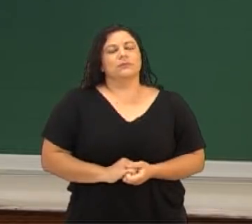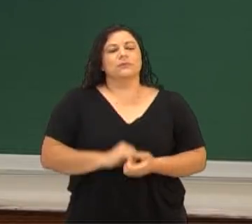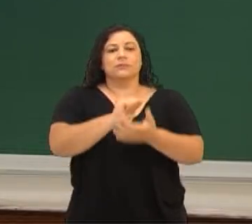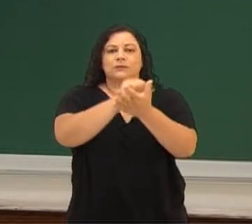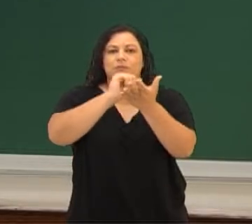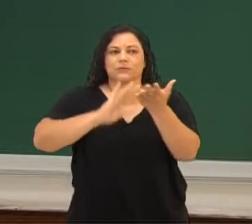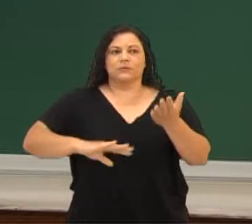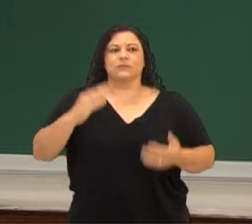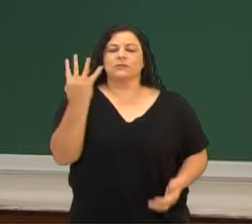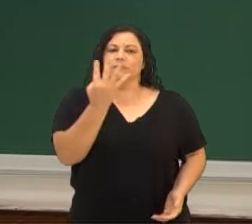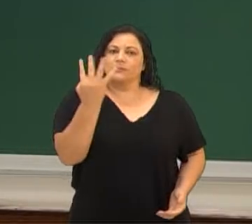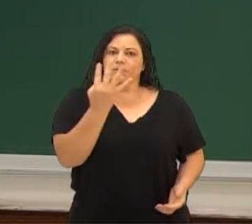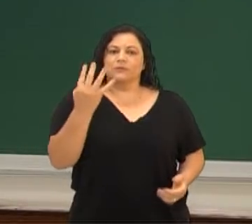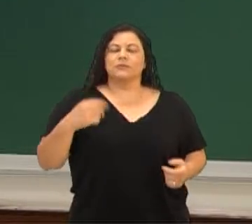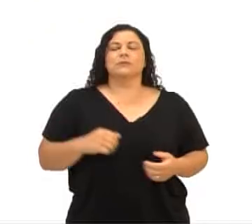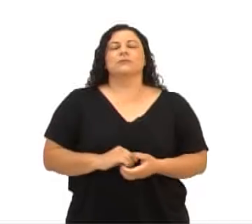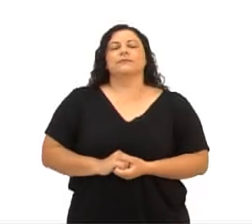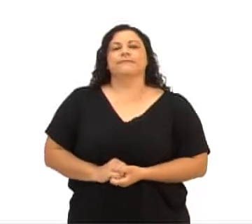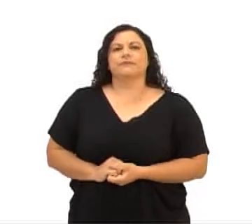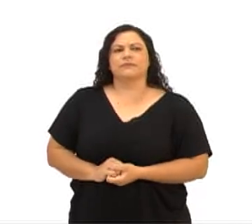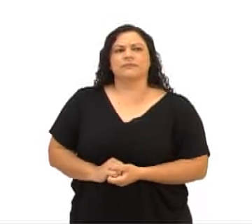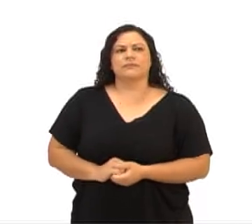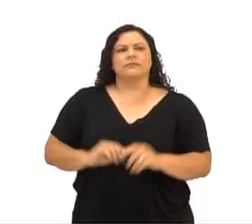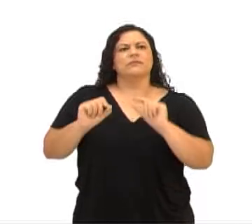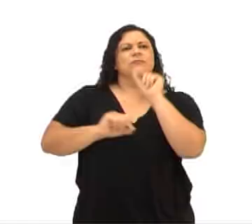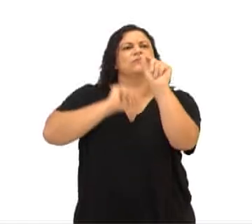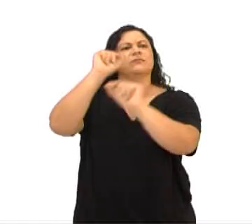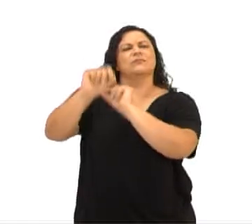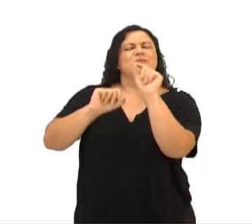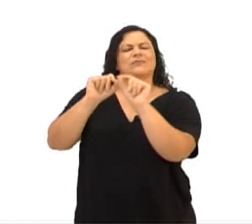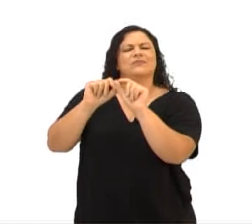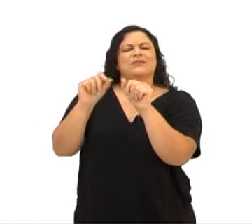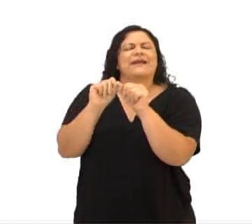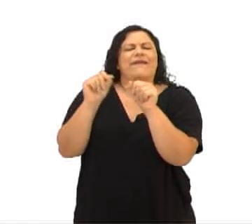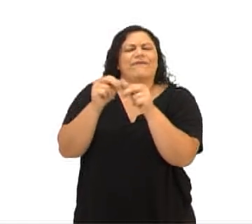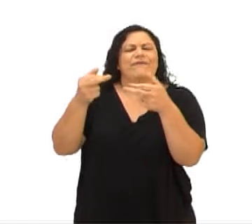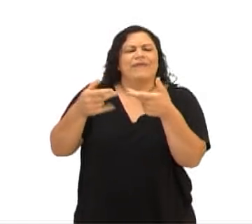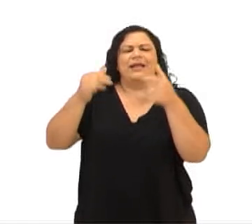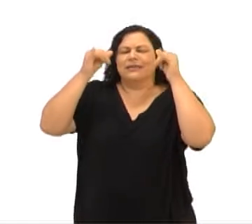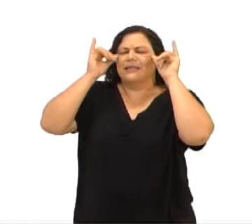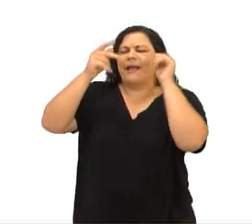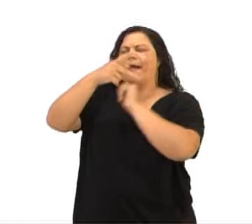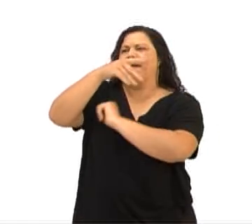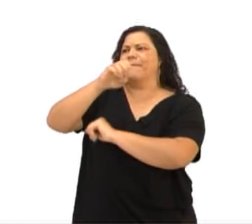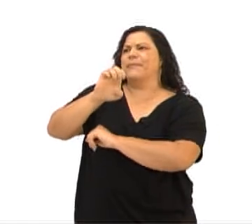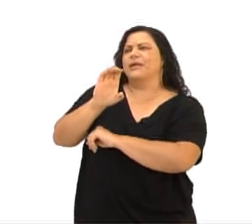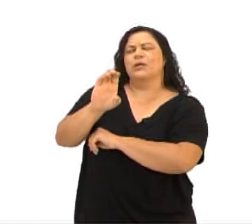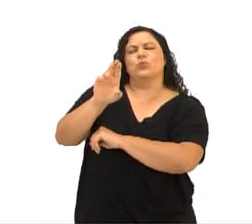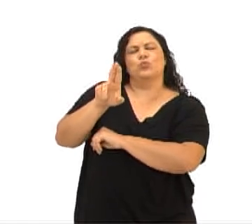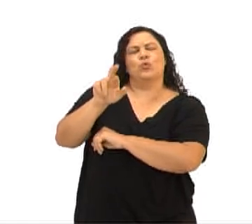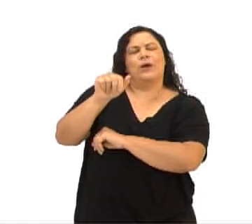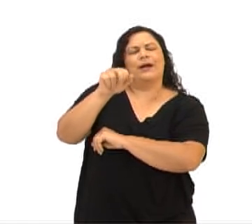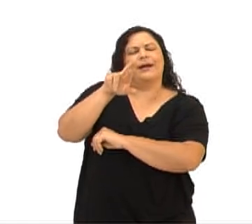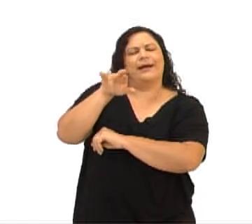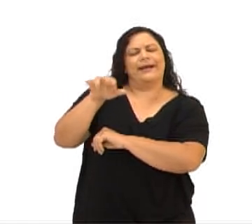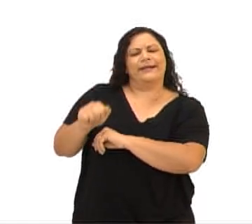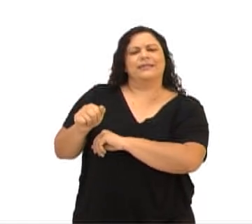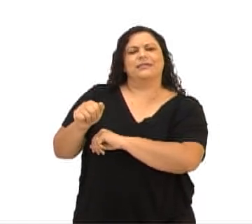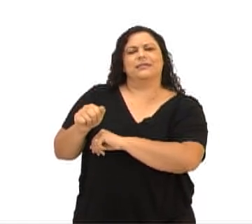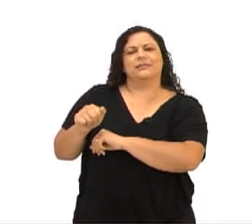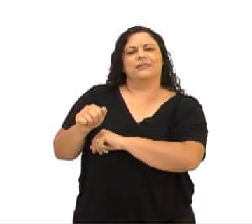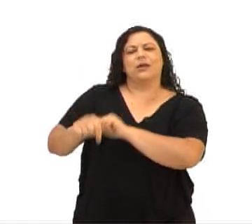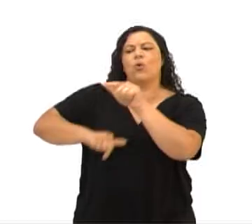uma atividade, número 4. Quais fatores fazem da pecuária no continente africano uma atividade